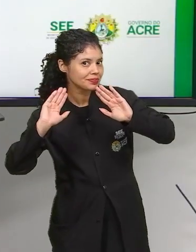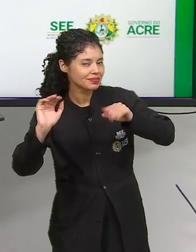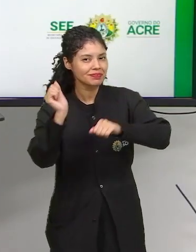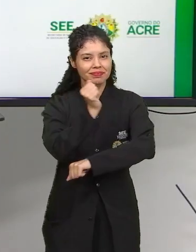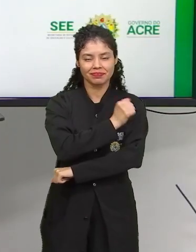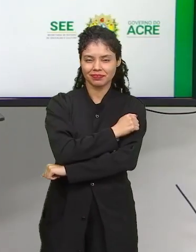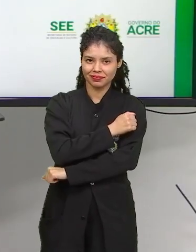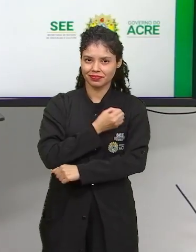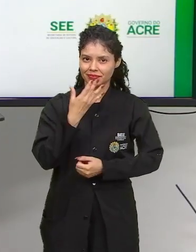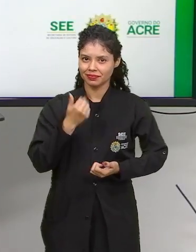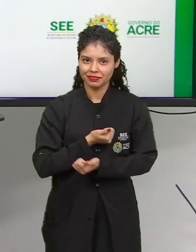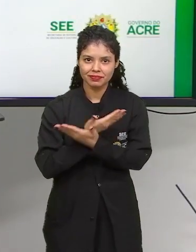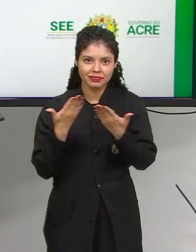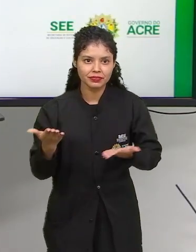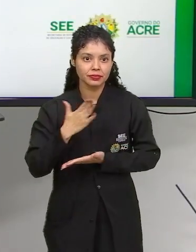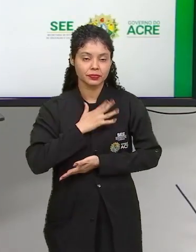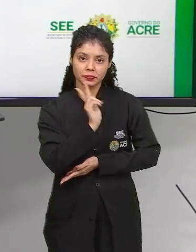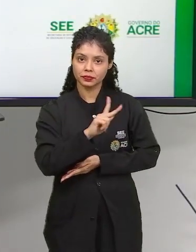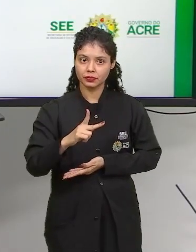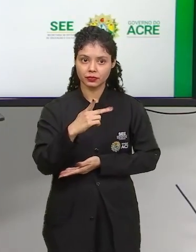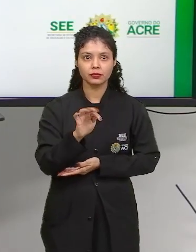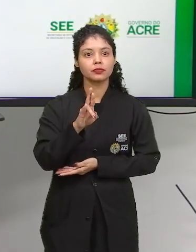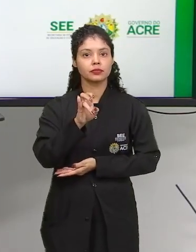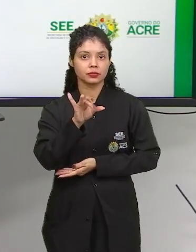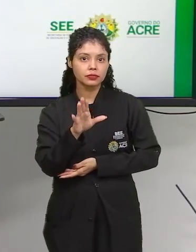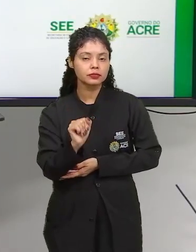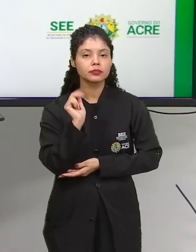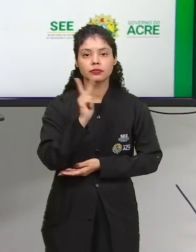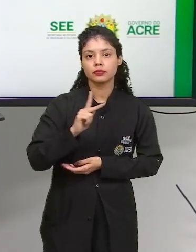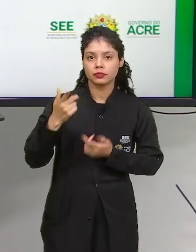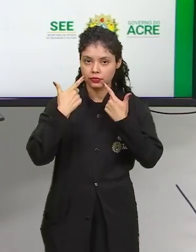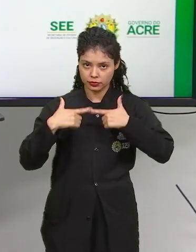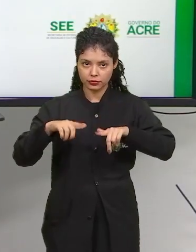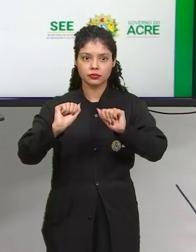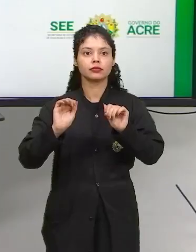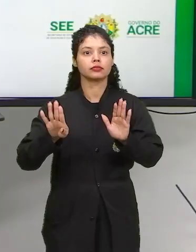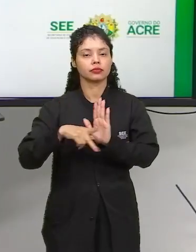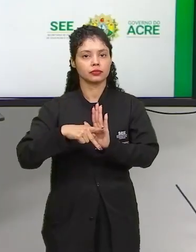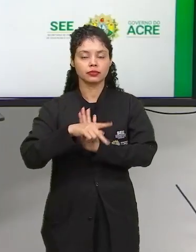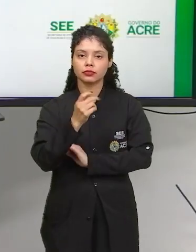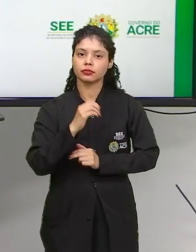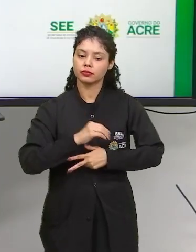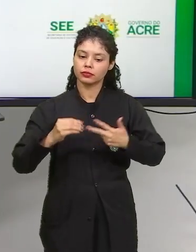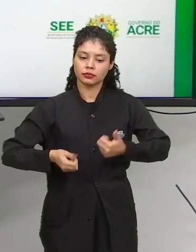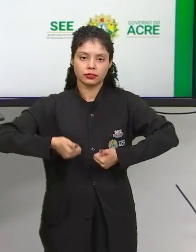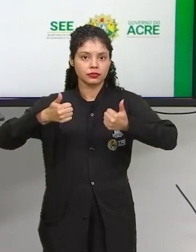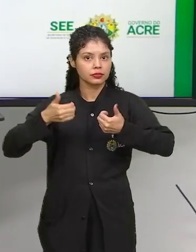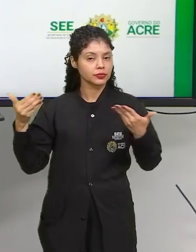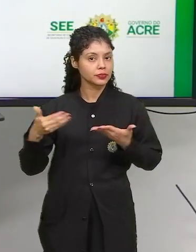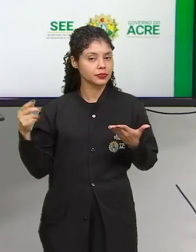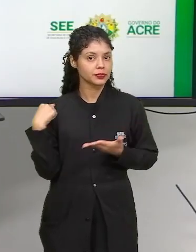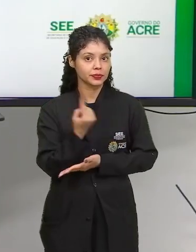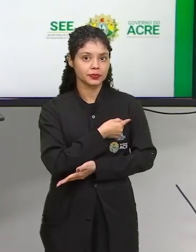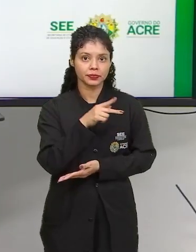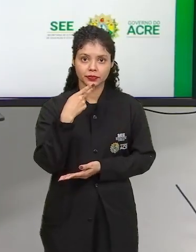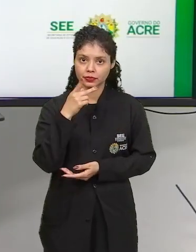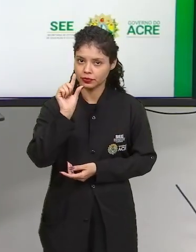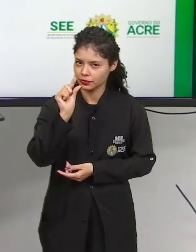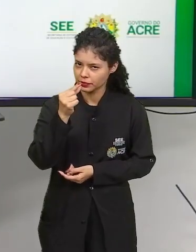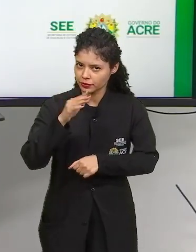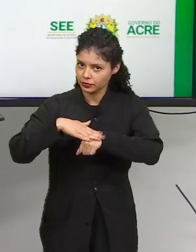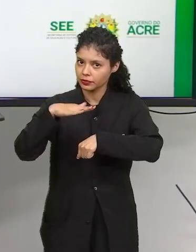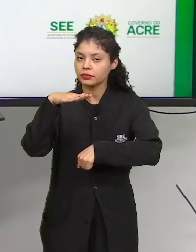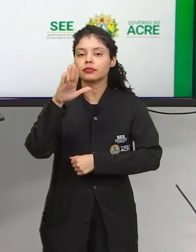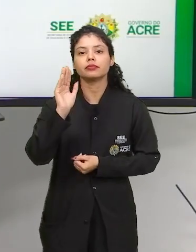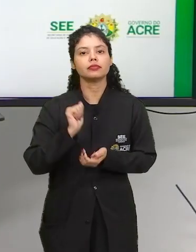Olá, estudantes, tudo bom? Eu sou o professor Pedro Henrique de Linguagens aqui do Pré-ENEM Legal e hoje nós estamos falando um pouquinho mais